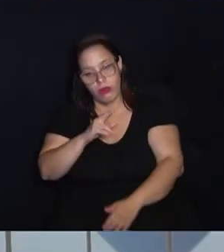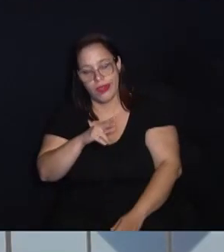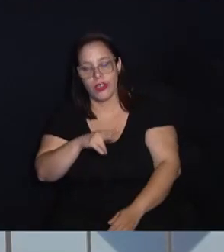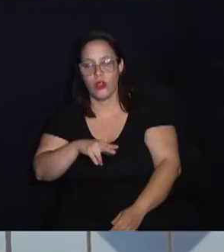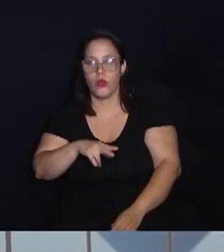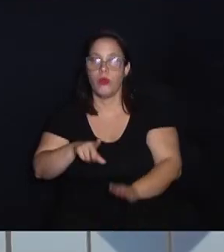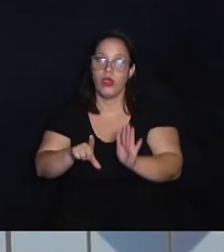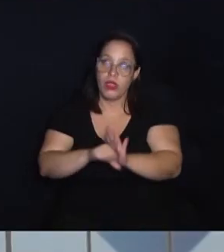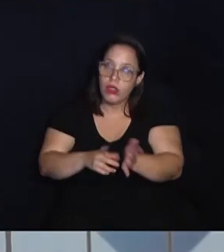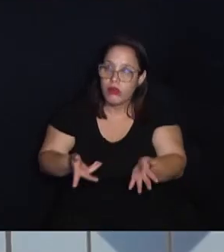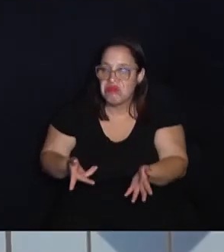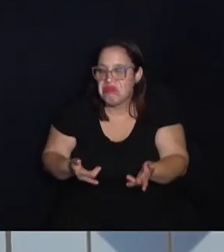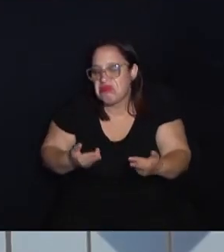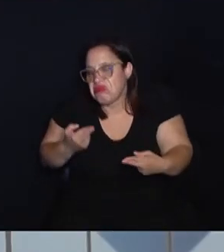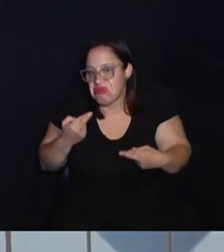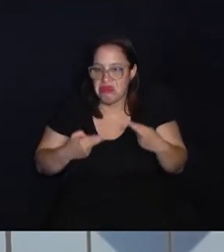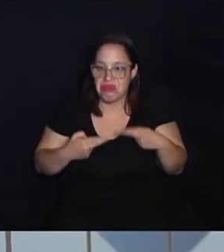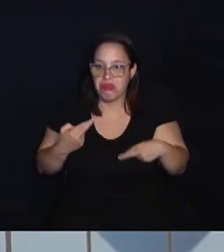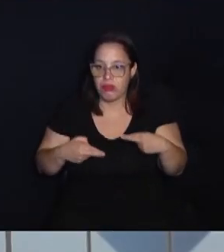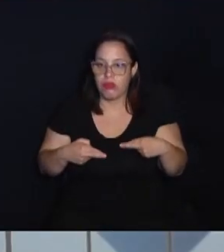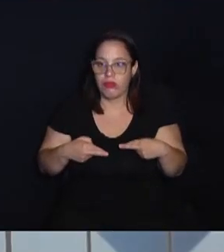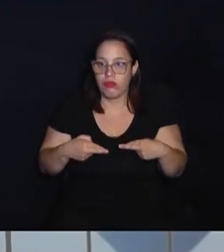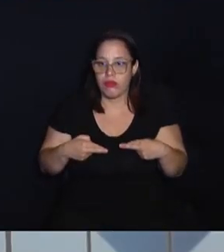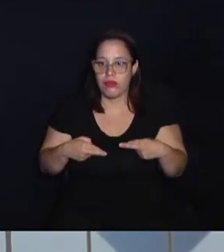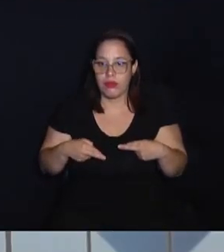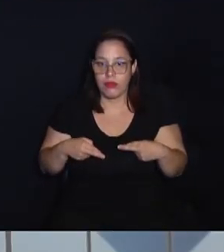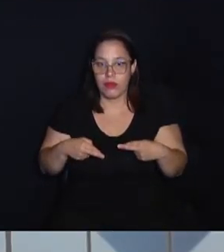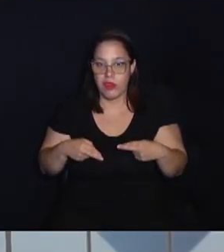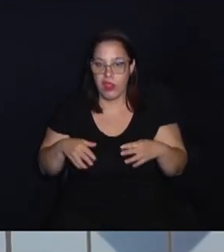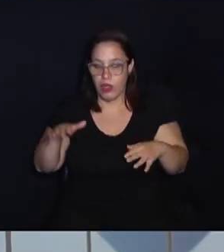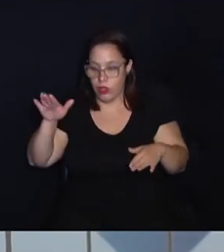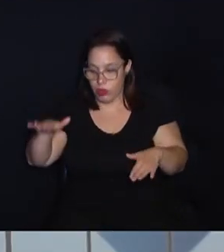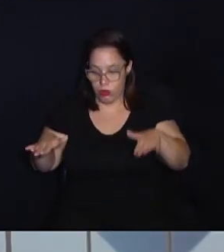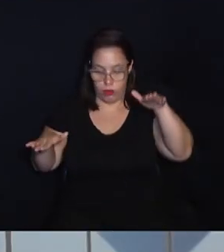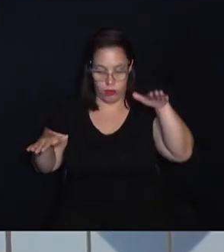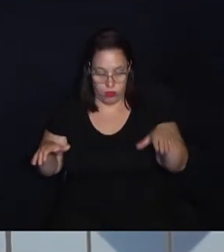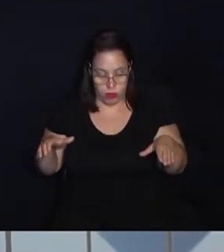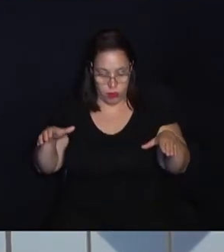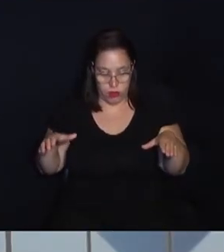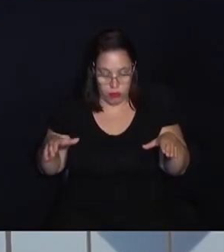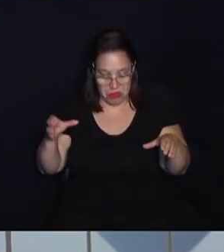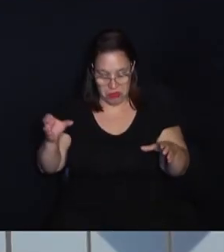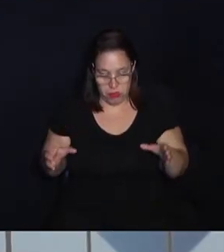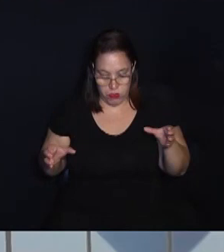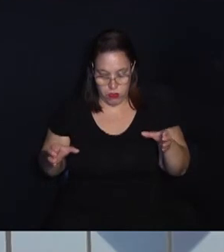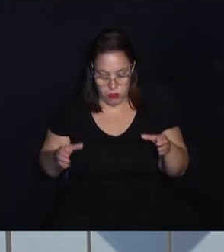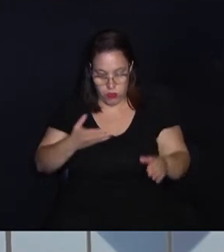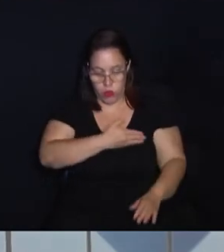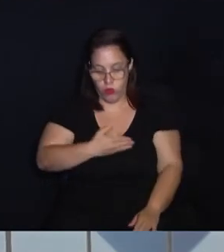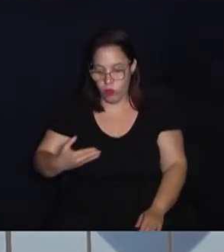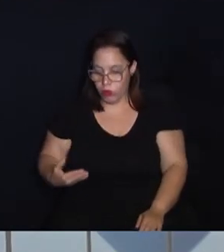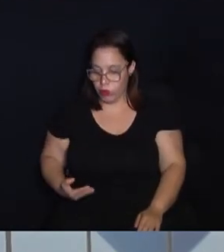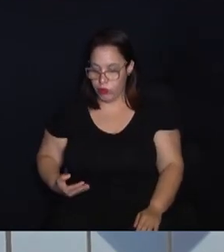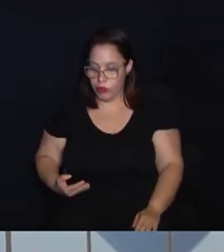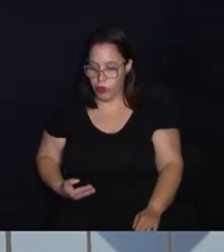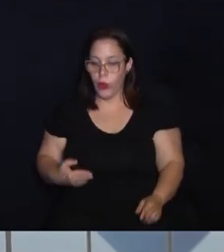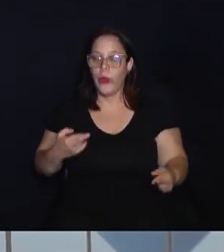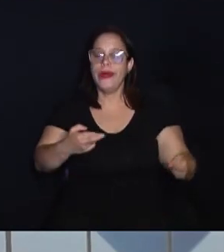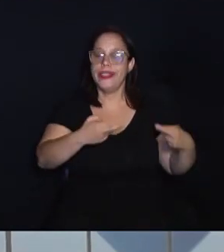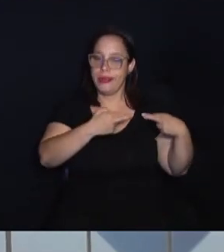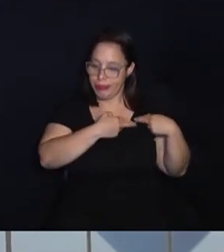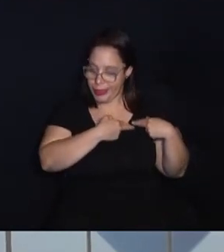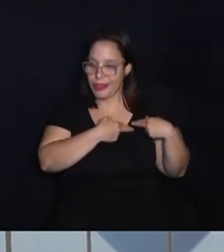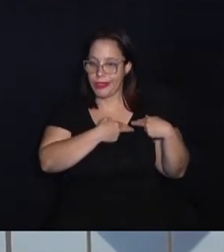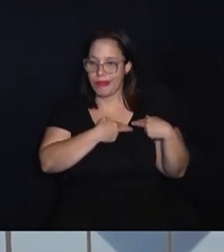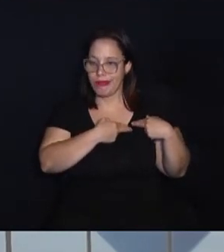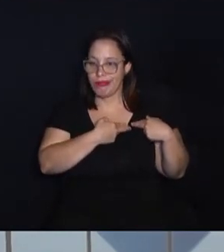uma relação muito importante, cada um na sua função, mas para garantir o governo do município, primeiro, o respeito